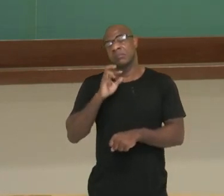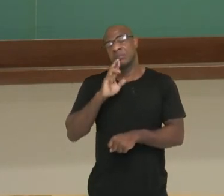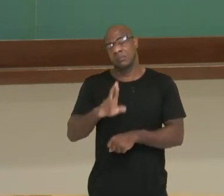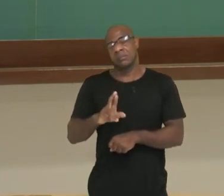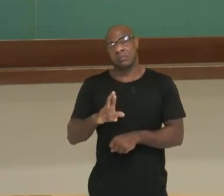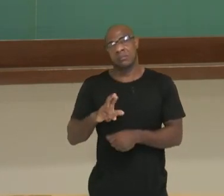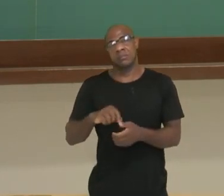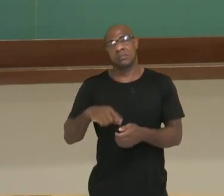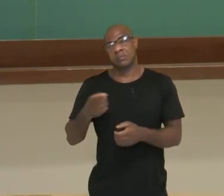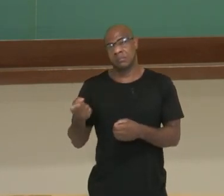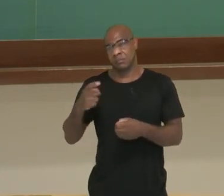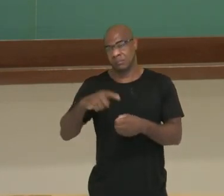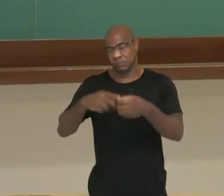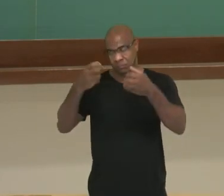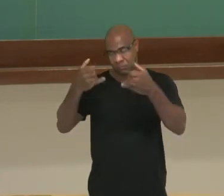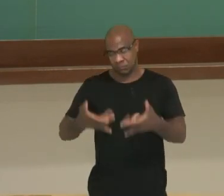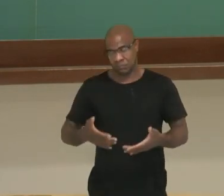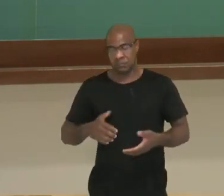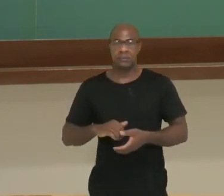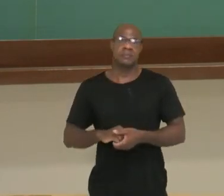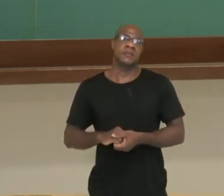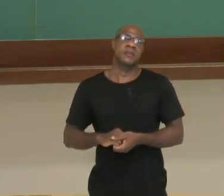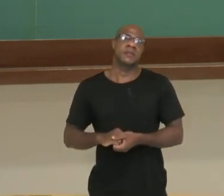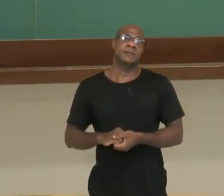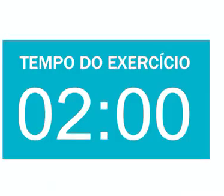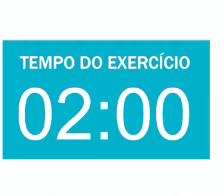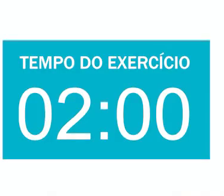O tio aqui já volta para explicar para vocês, tá?